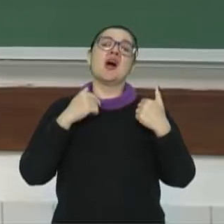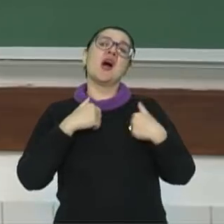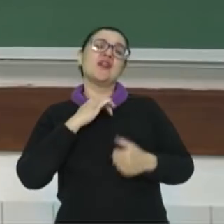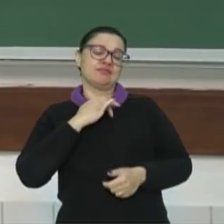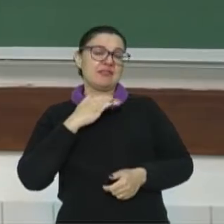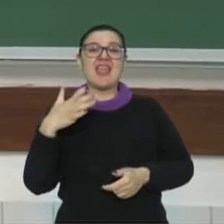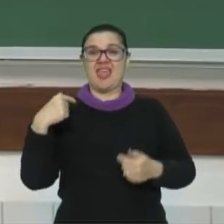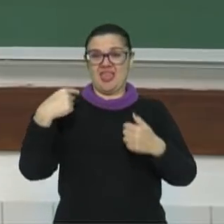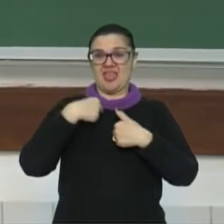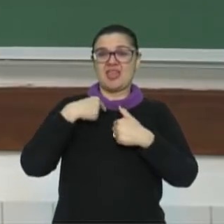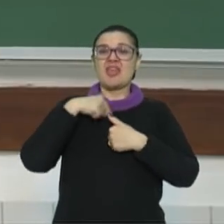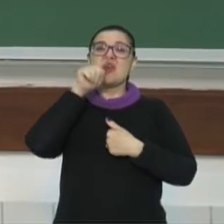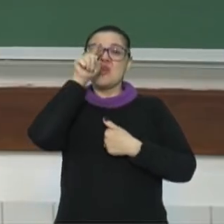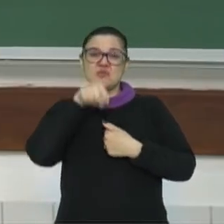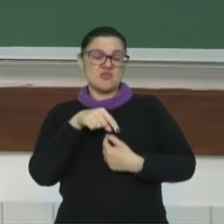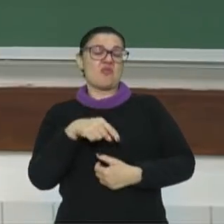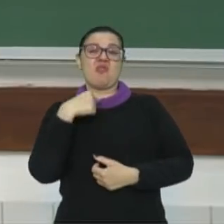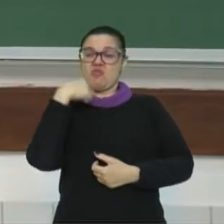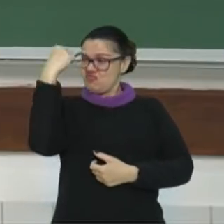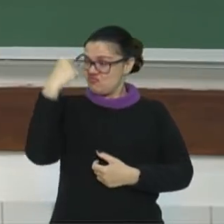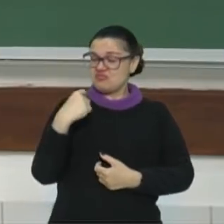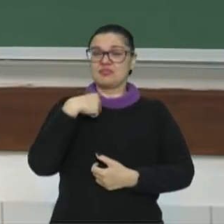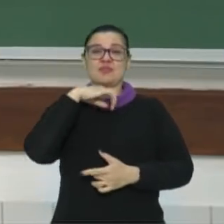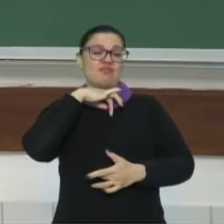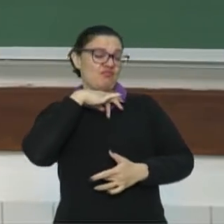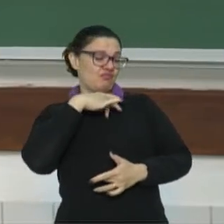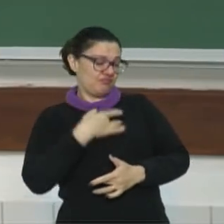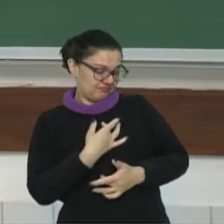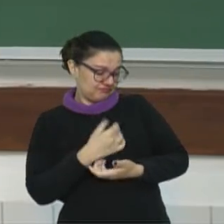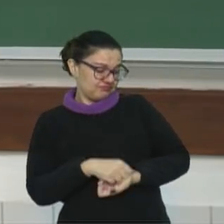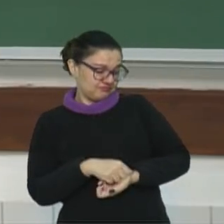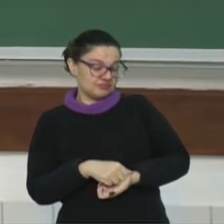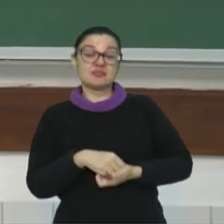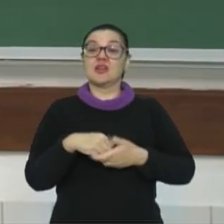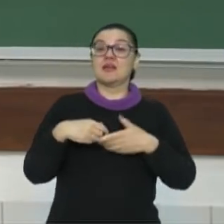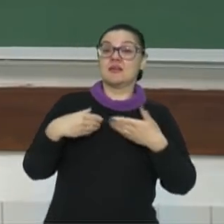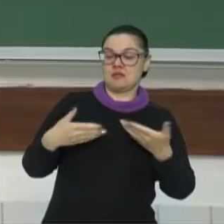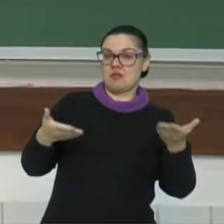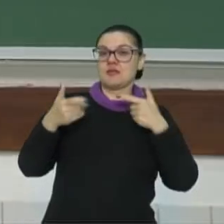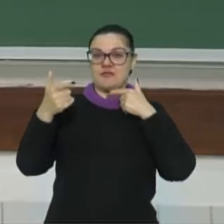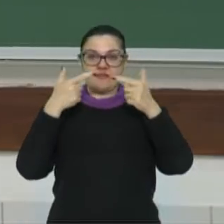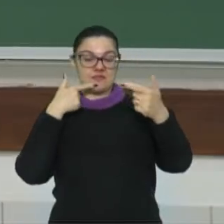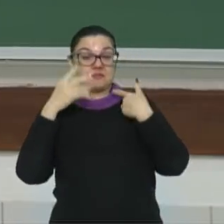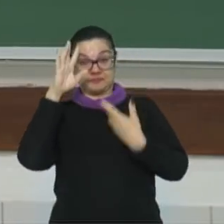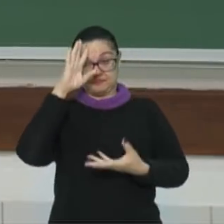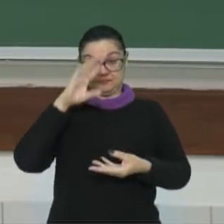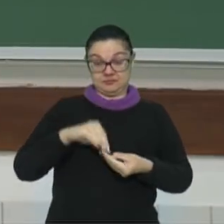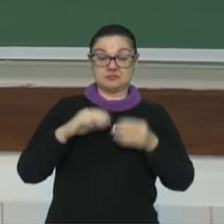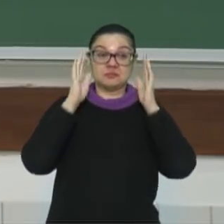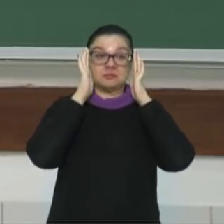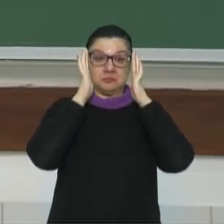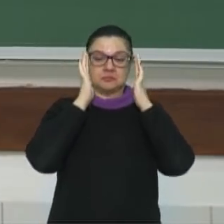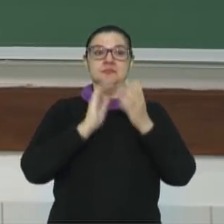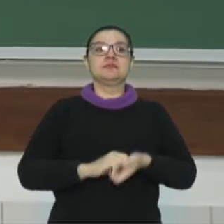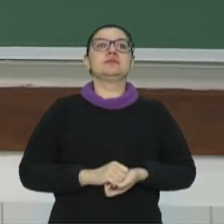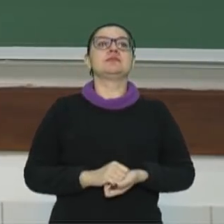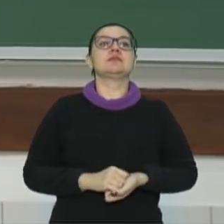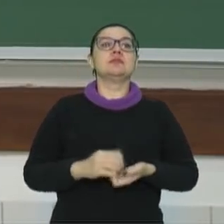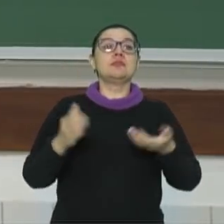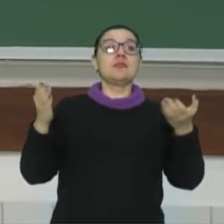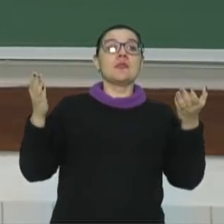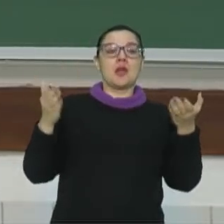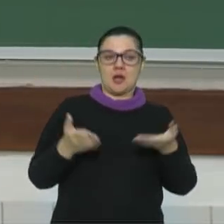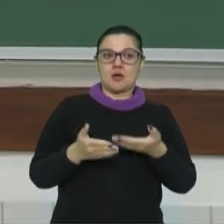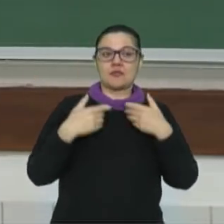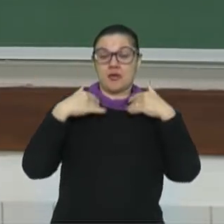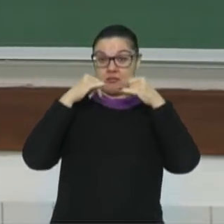a postura vitimista, que a gente vai discutir aí e vai entender, tá bom? É isso e a gente vai então para a